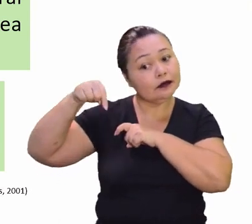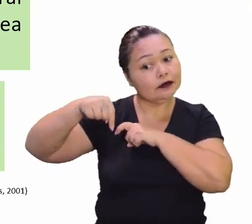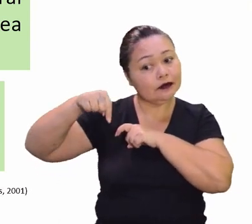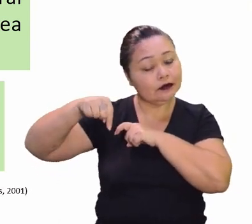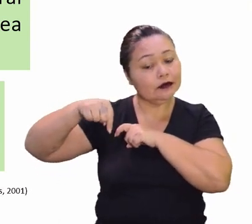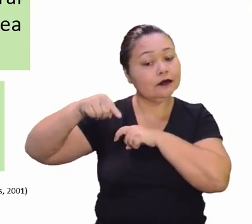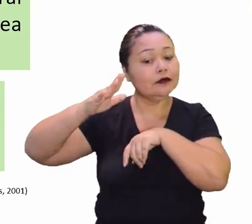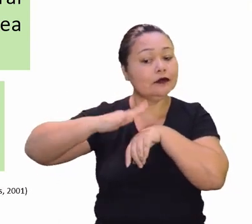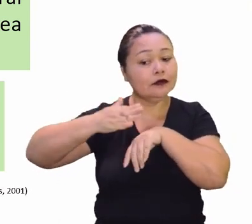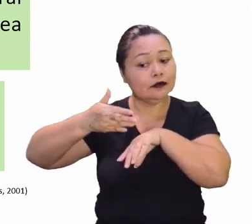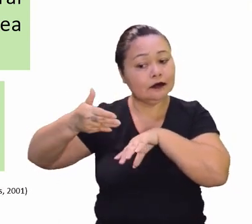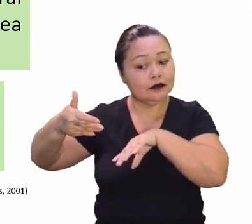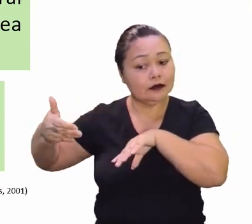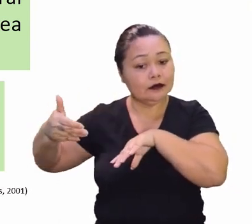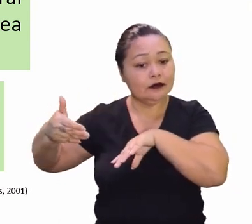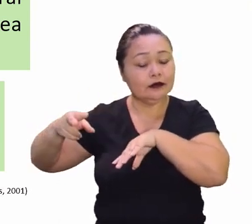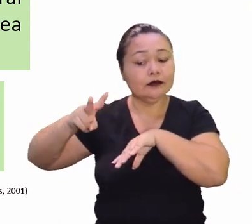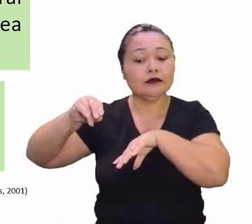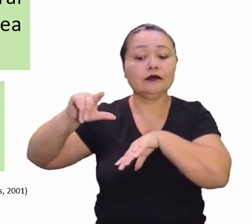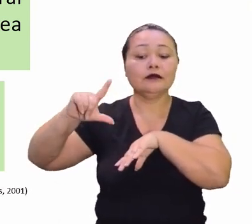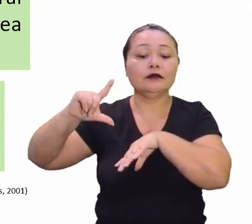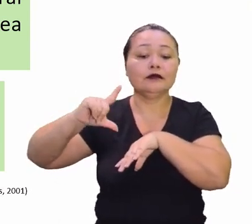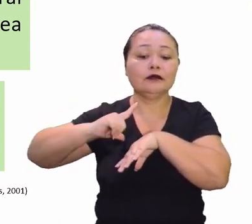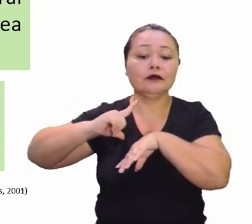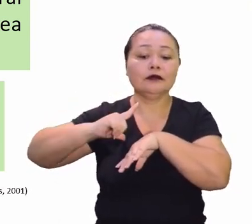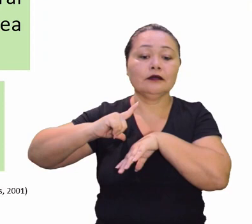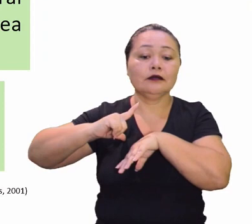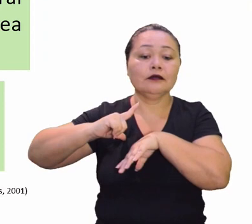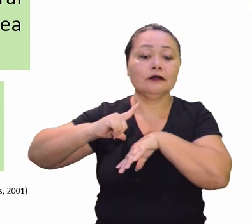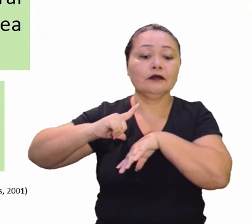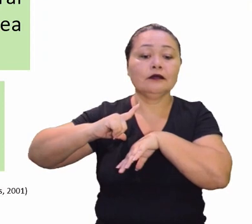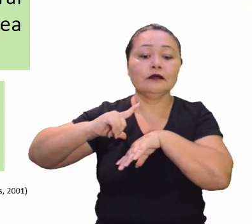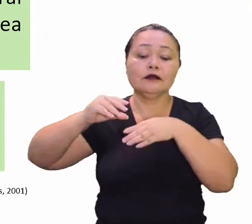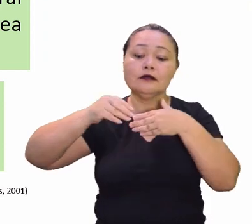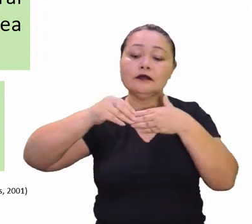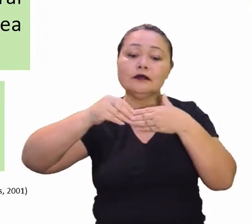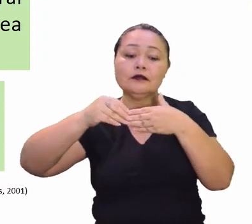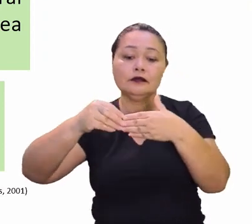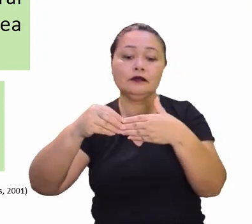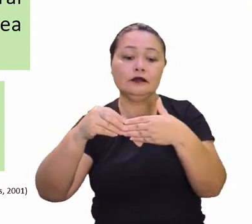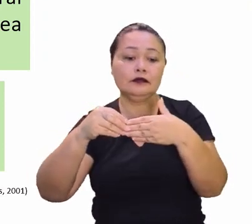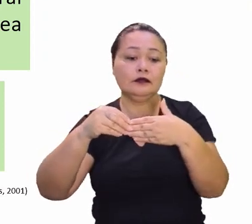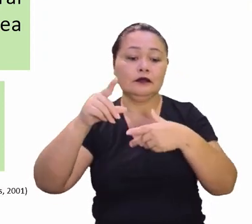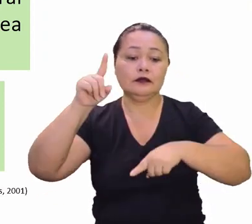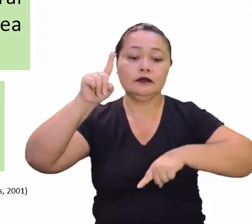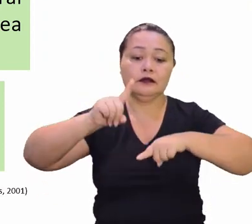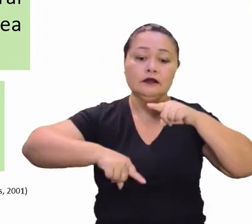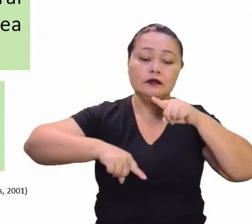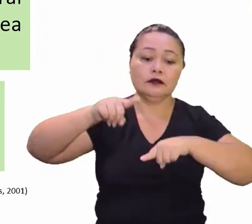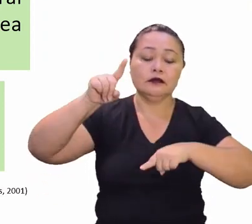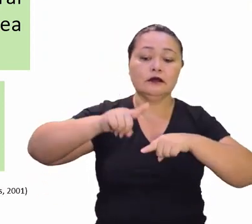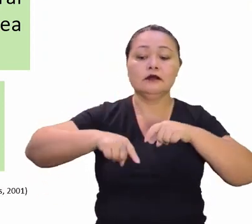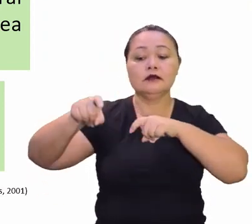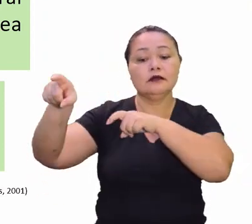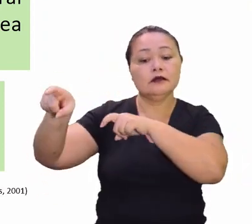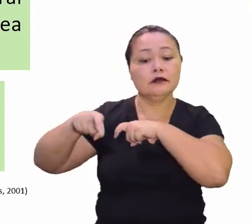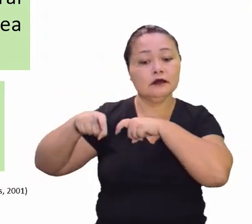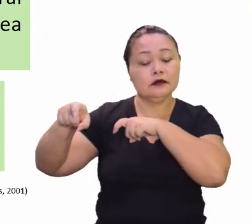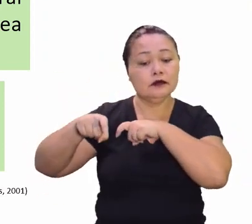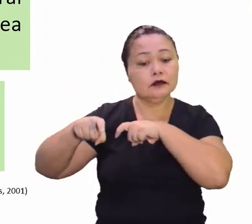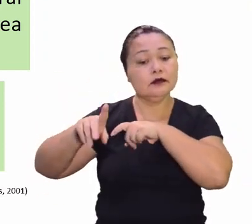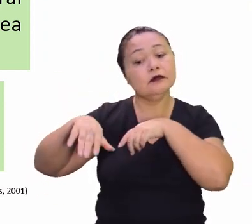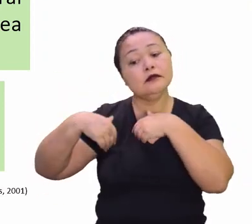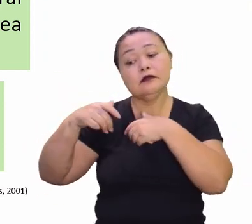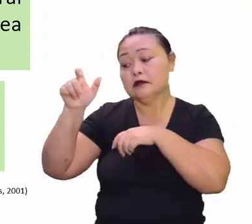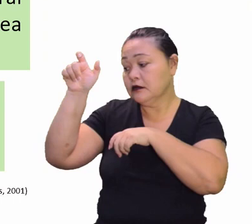aqui, neste momento, que vai ter o acesso a escoar produção agrícola.